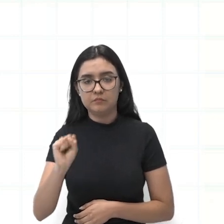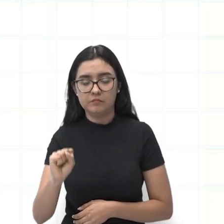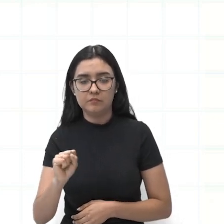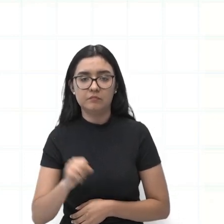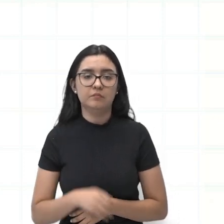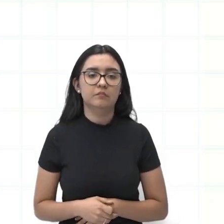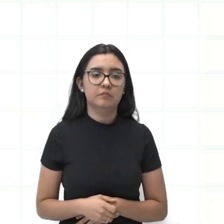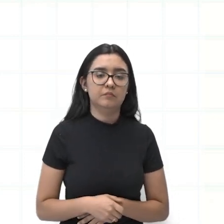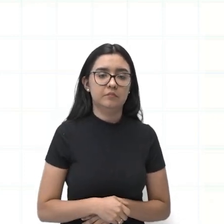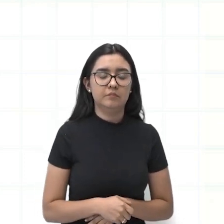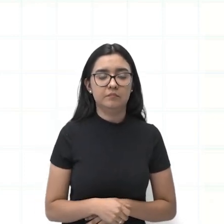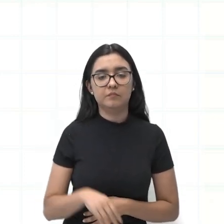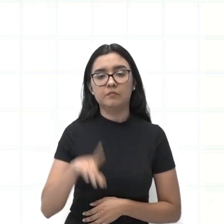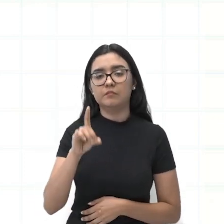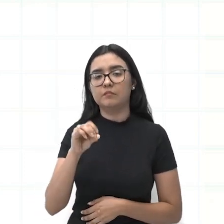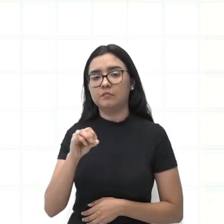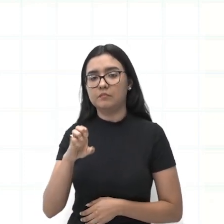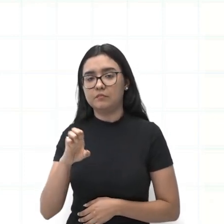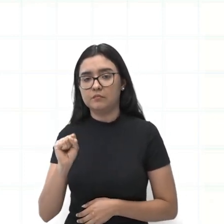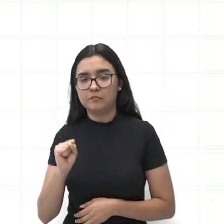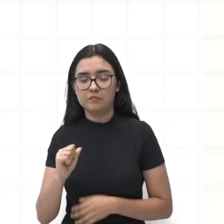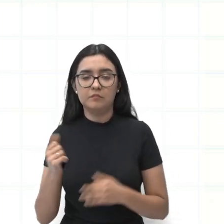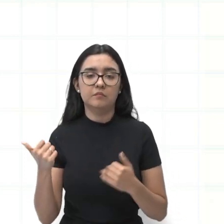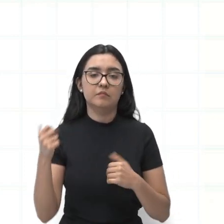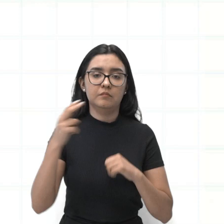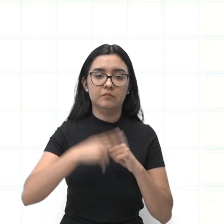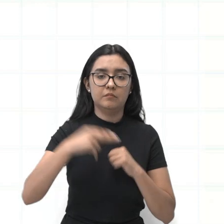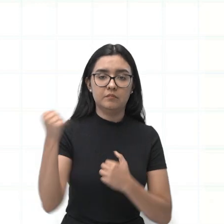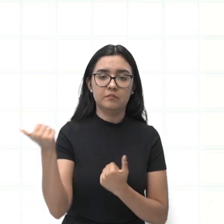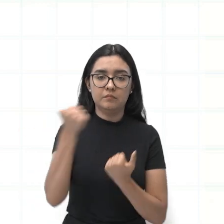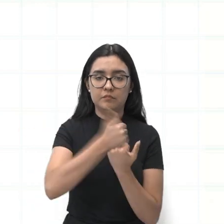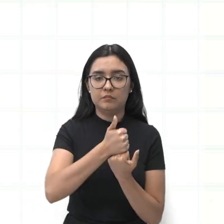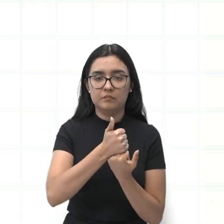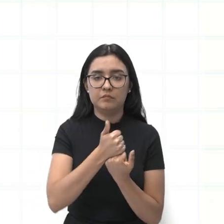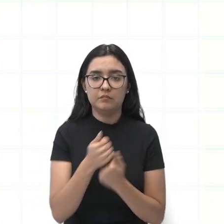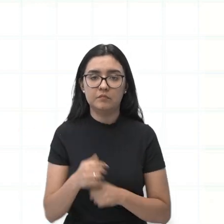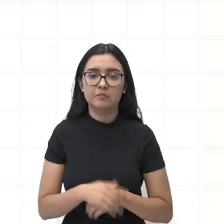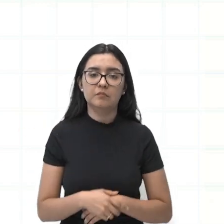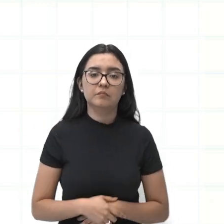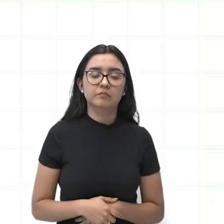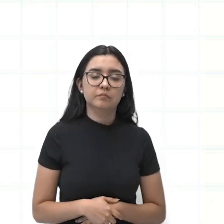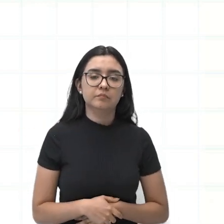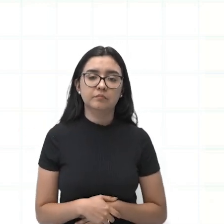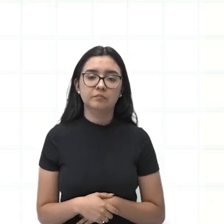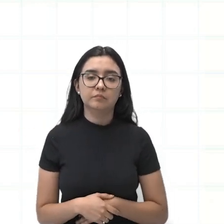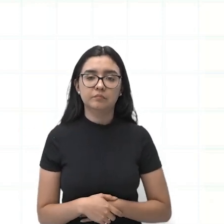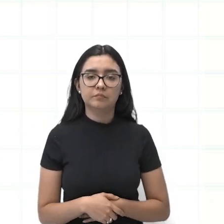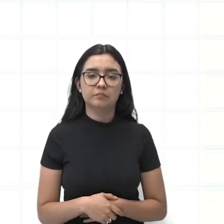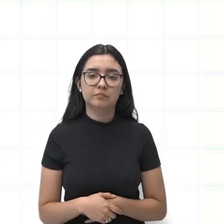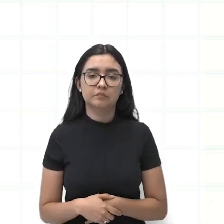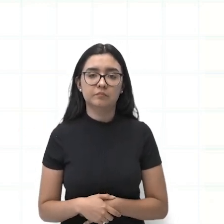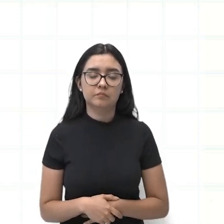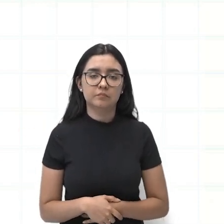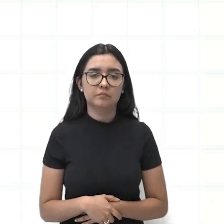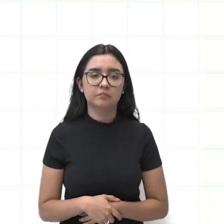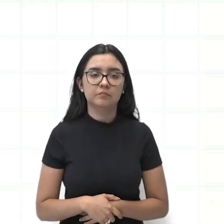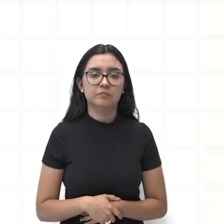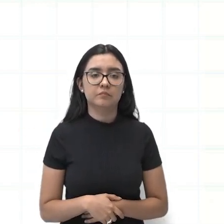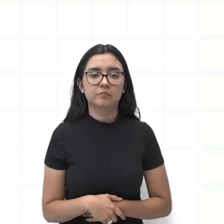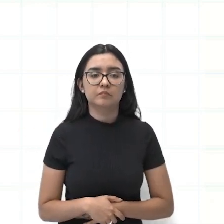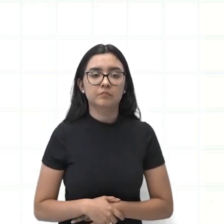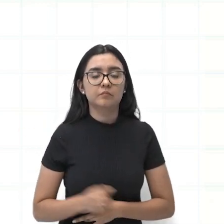Does não tem tradução porque ele é um verbo auxiliar que está formando uma pergunta. How many members does your family